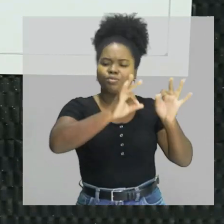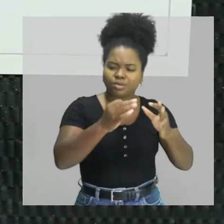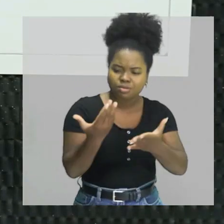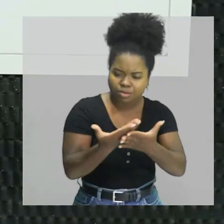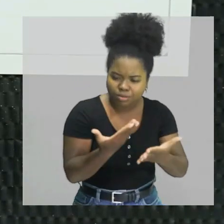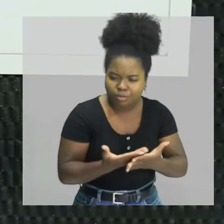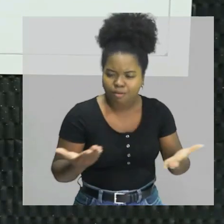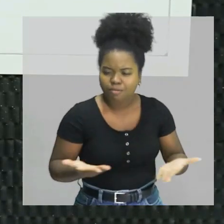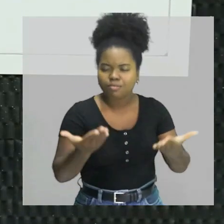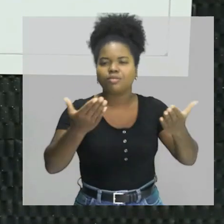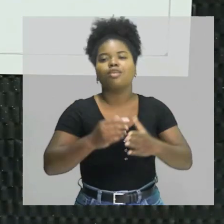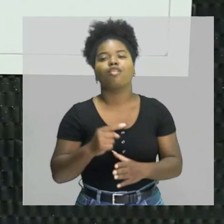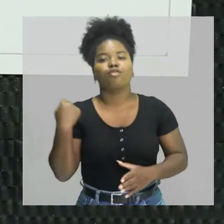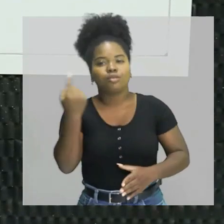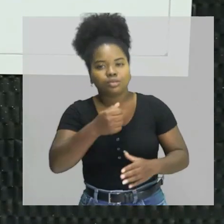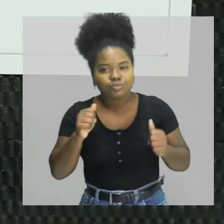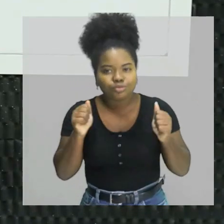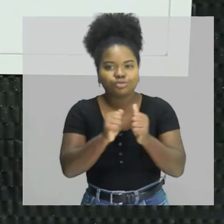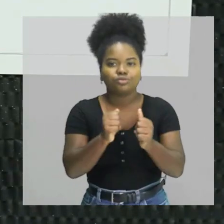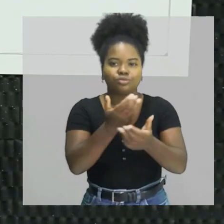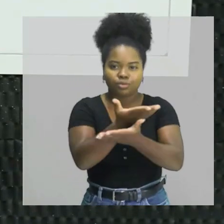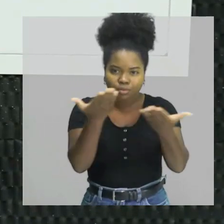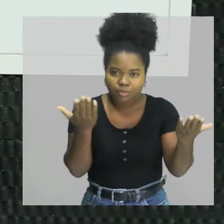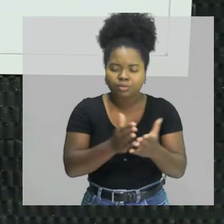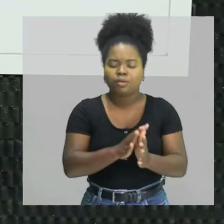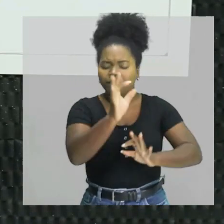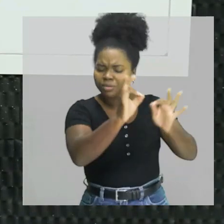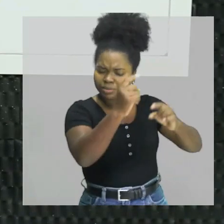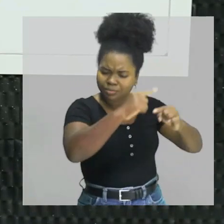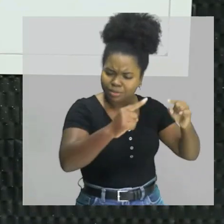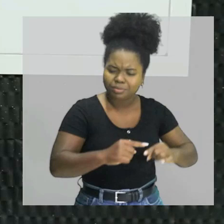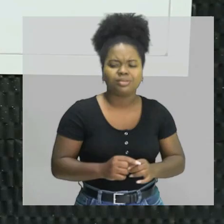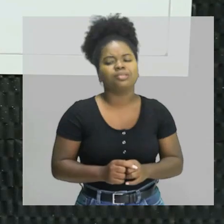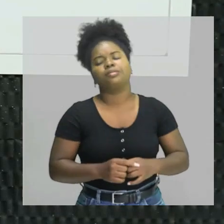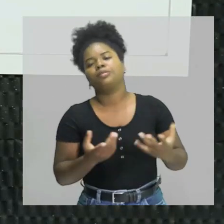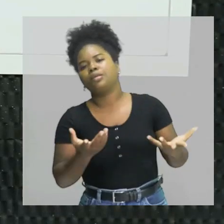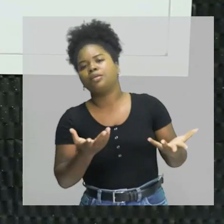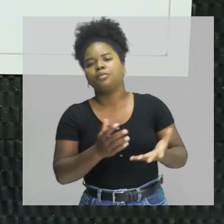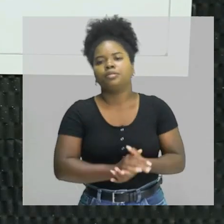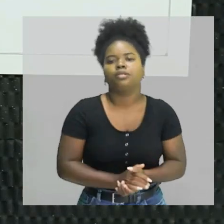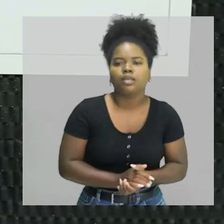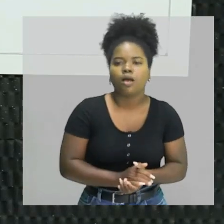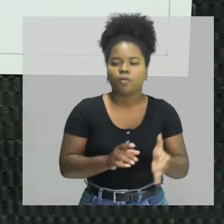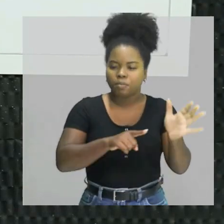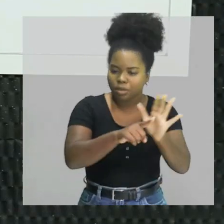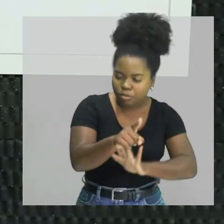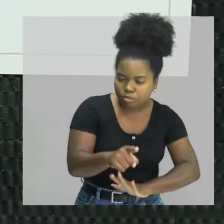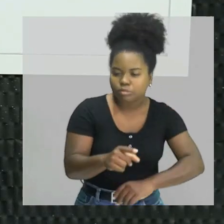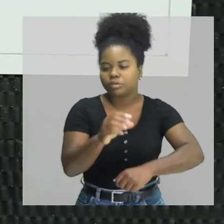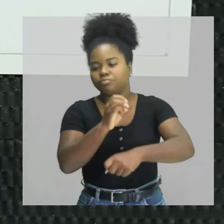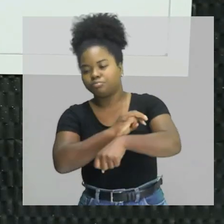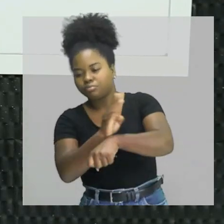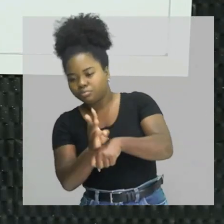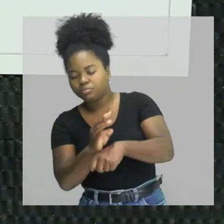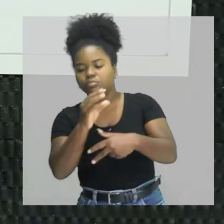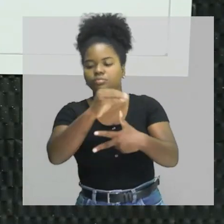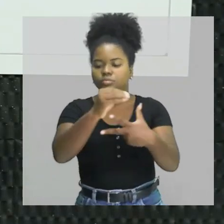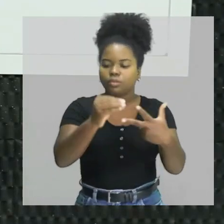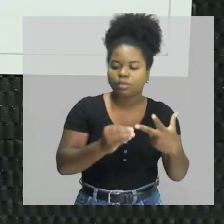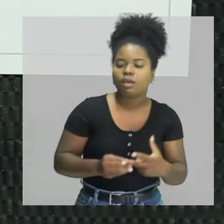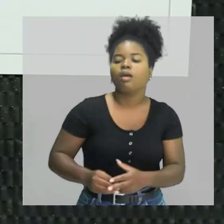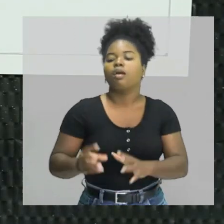aqui junto com vocês, preparando material com todo carinho, né? Questões da UEMA, questões do Enem,